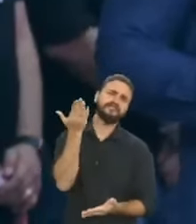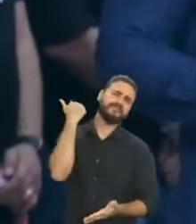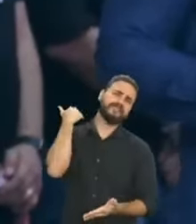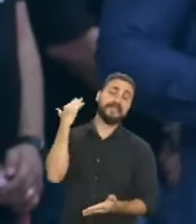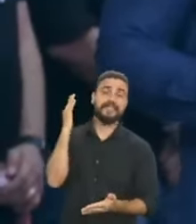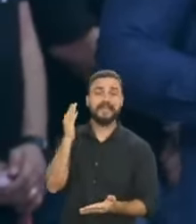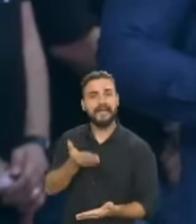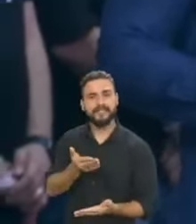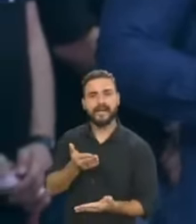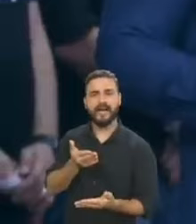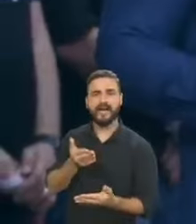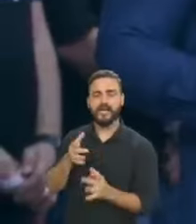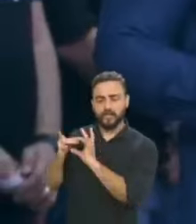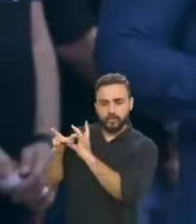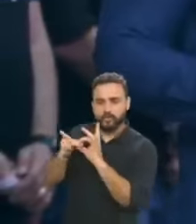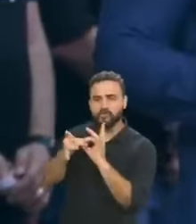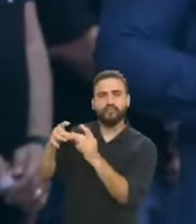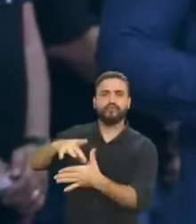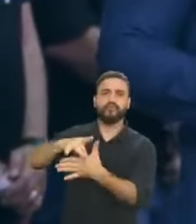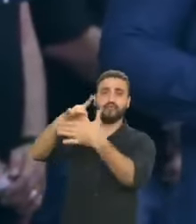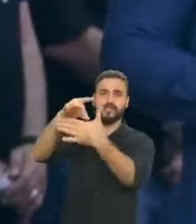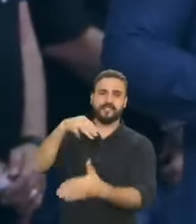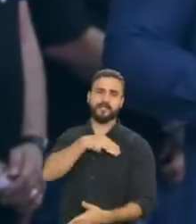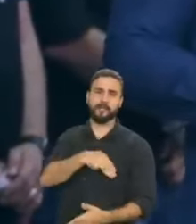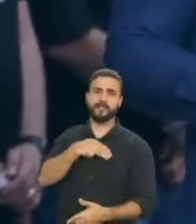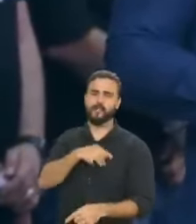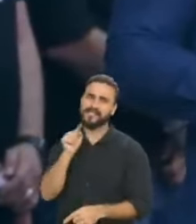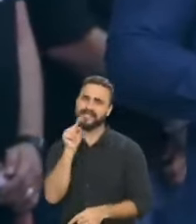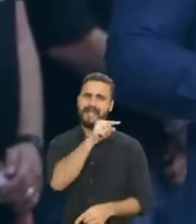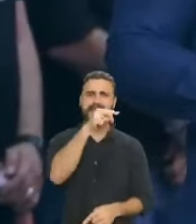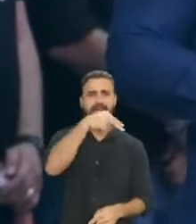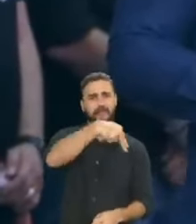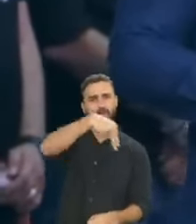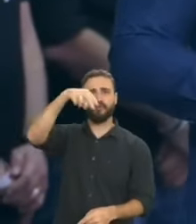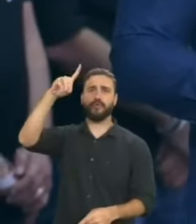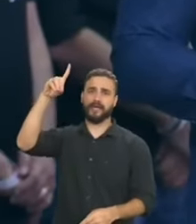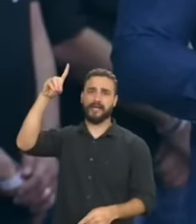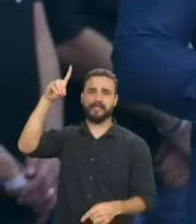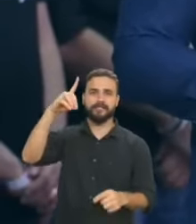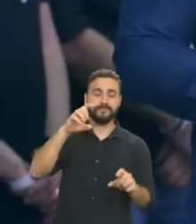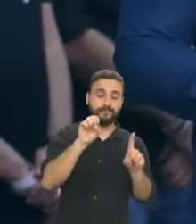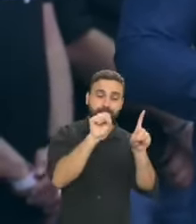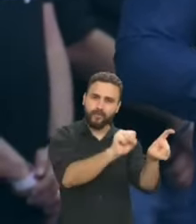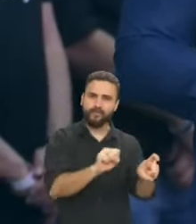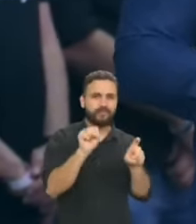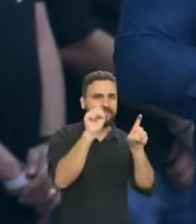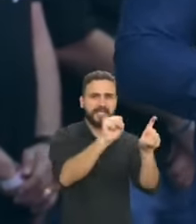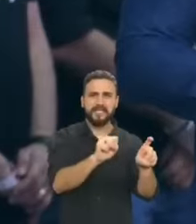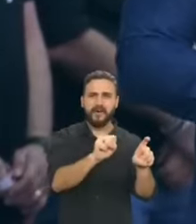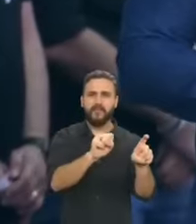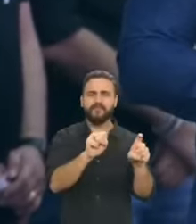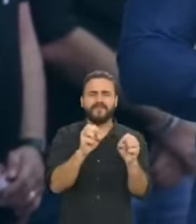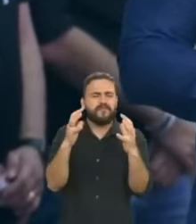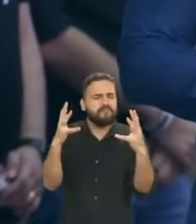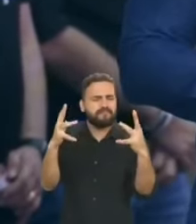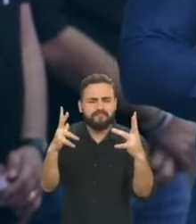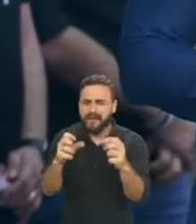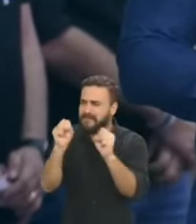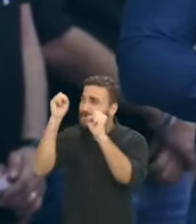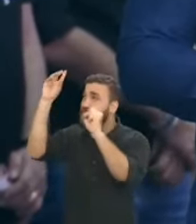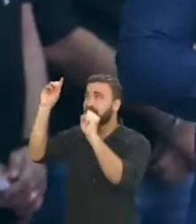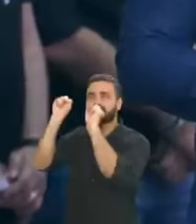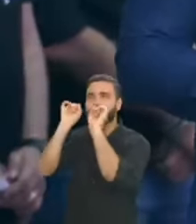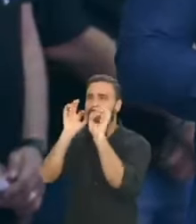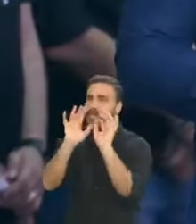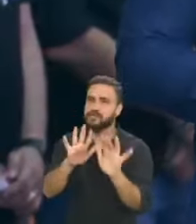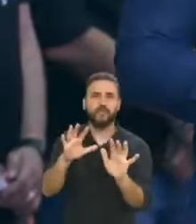de missões ali do sertão, as agências missionárias, e foi uma bênção. O que Deus fez ali no